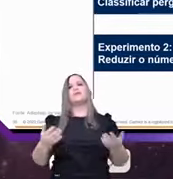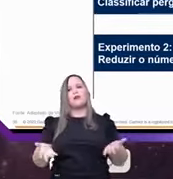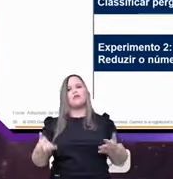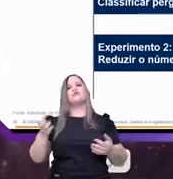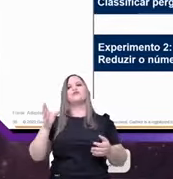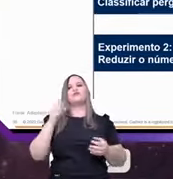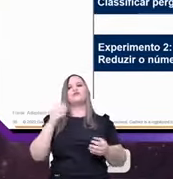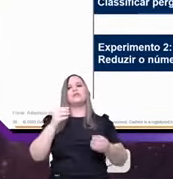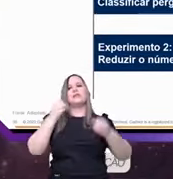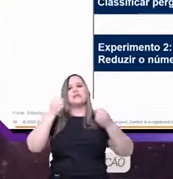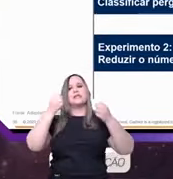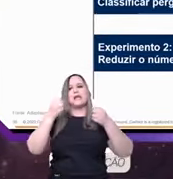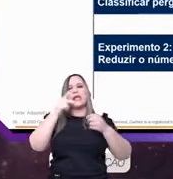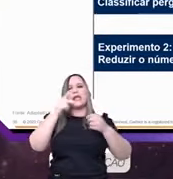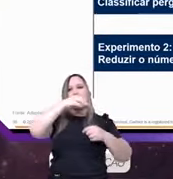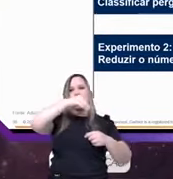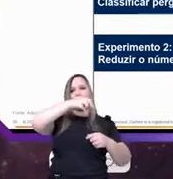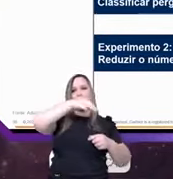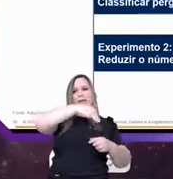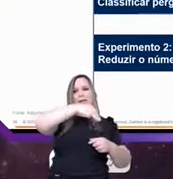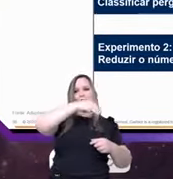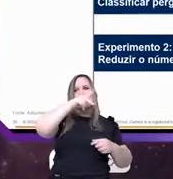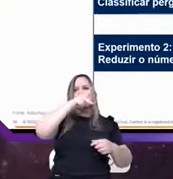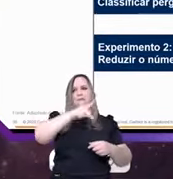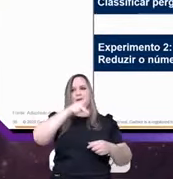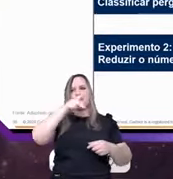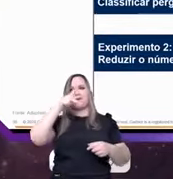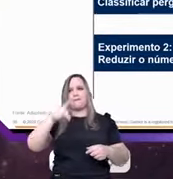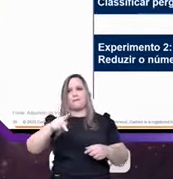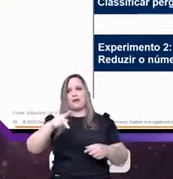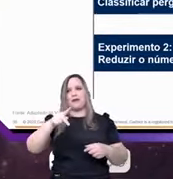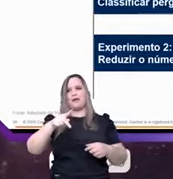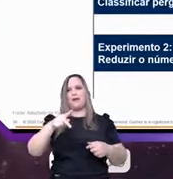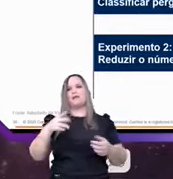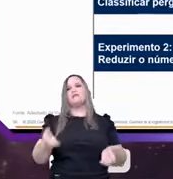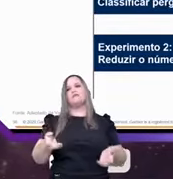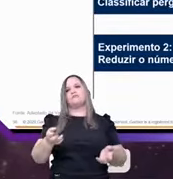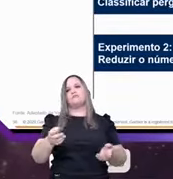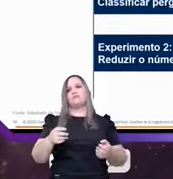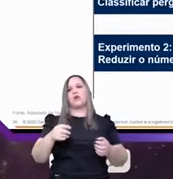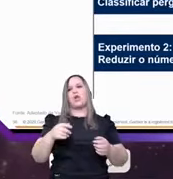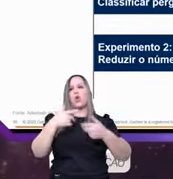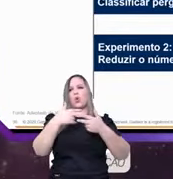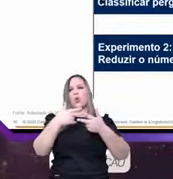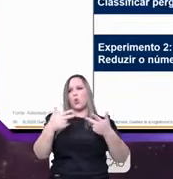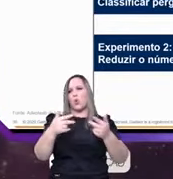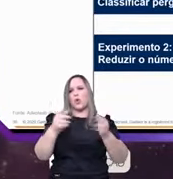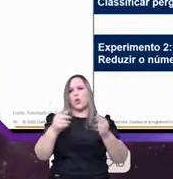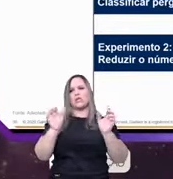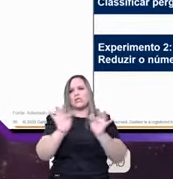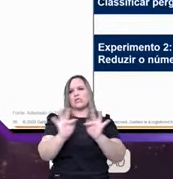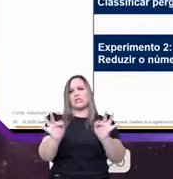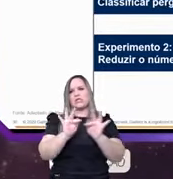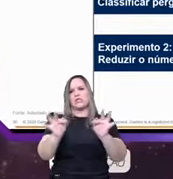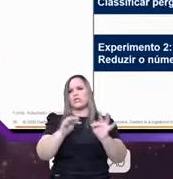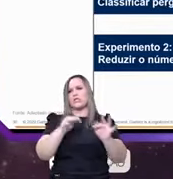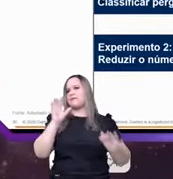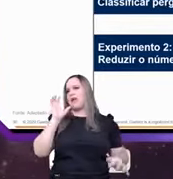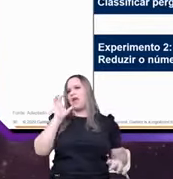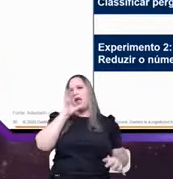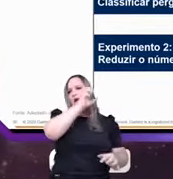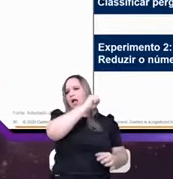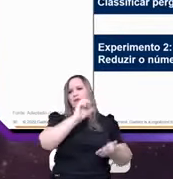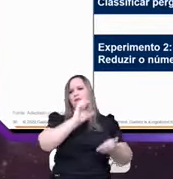MVP, Minimal Viable Product, ou produto mínimo viável, que é o quê? O que eu consigo entregar agora?